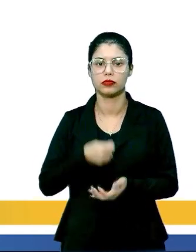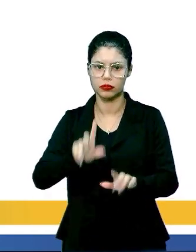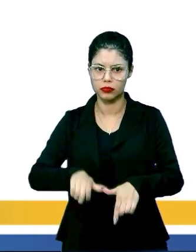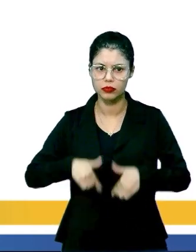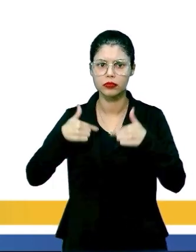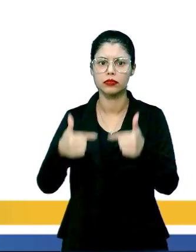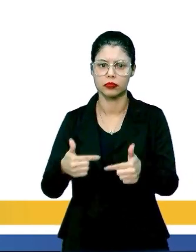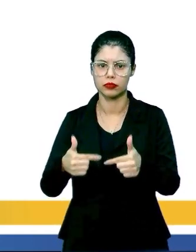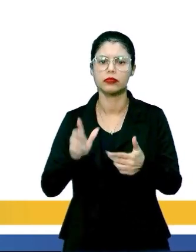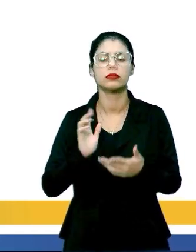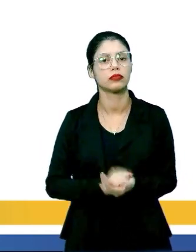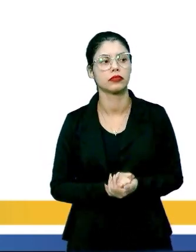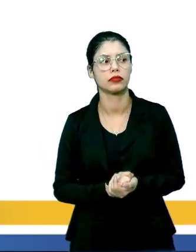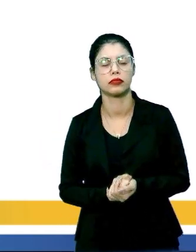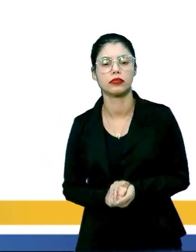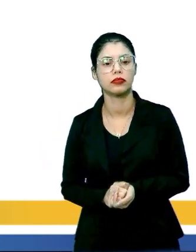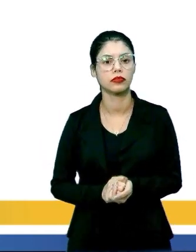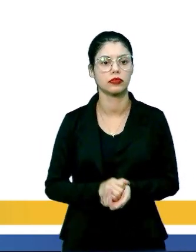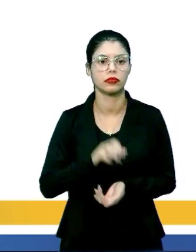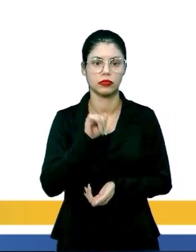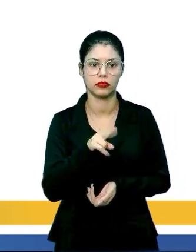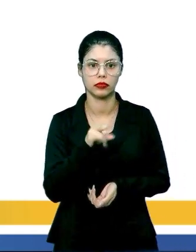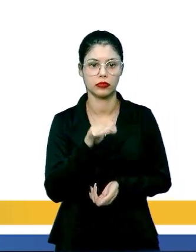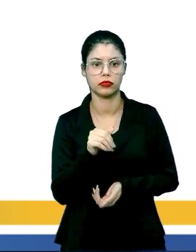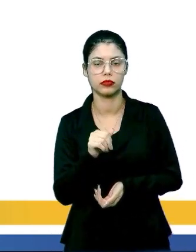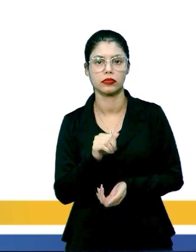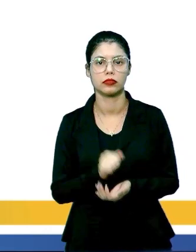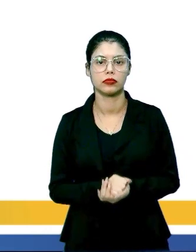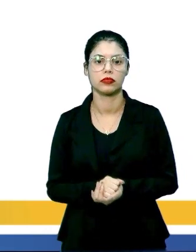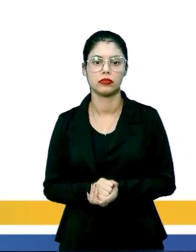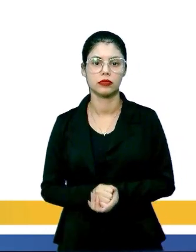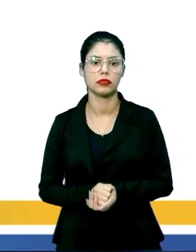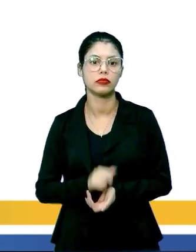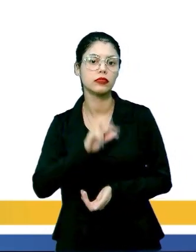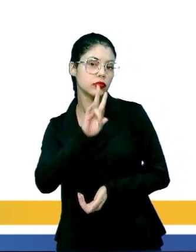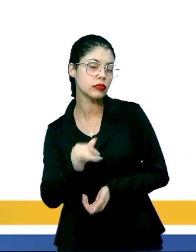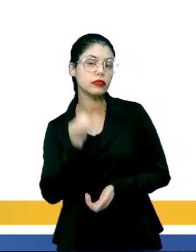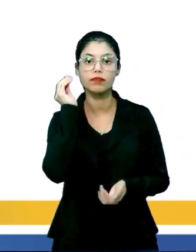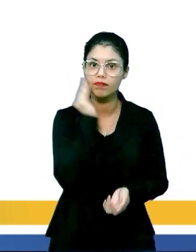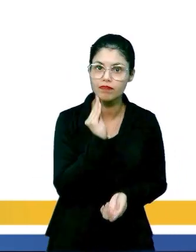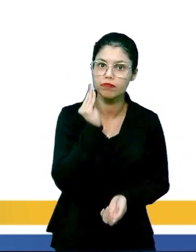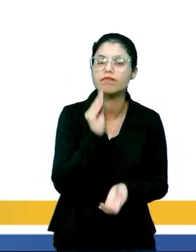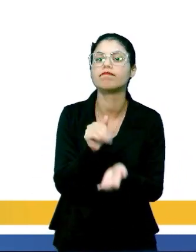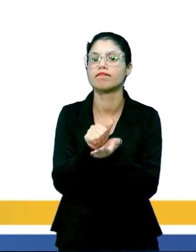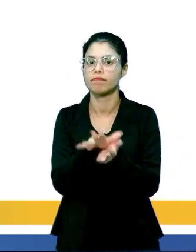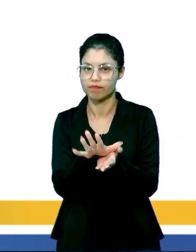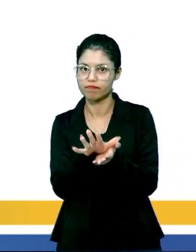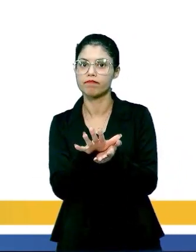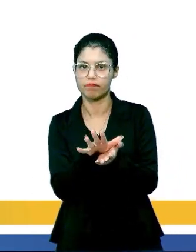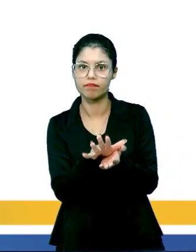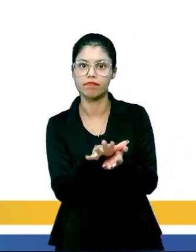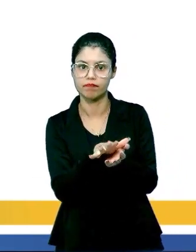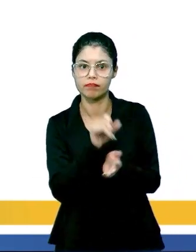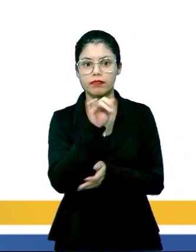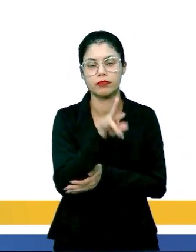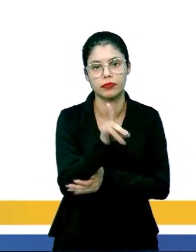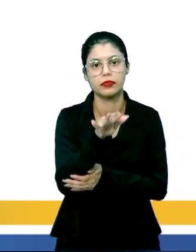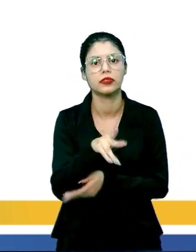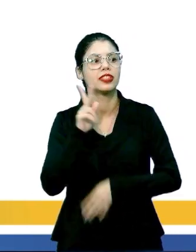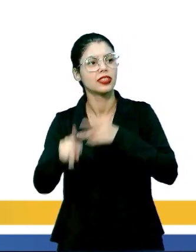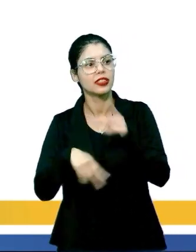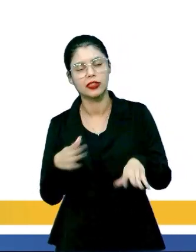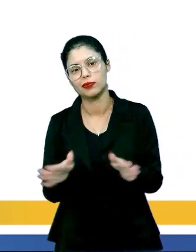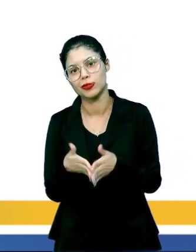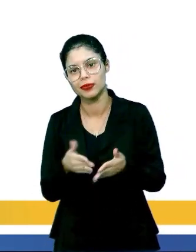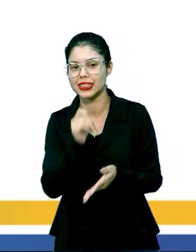enfrentar, né, o general da época, Setembrino de Carvalho, que vai tentar expulsar esses sertanejos, esses